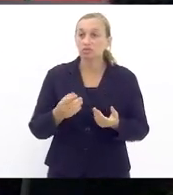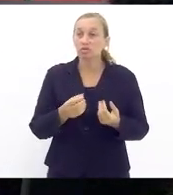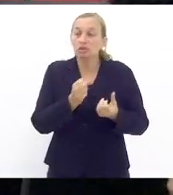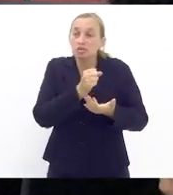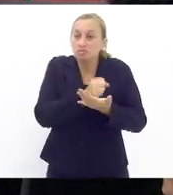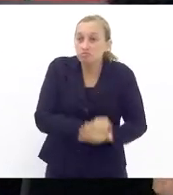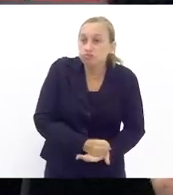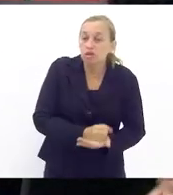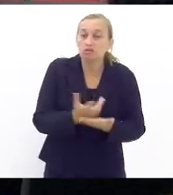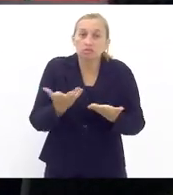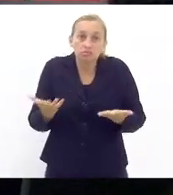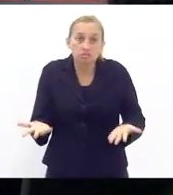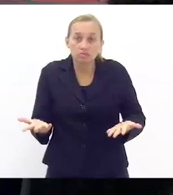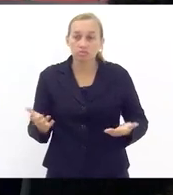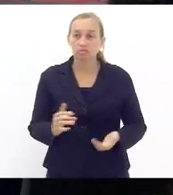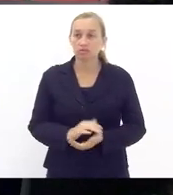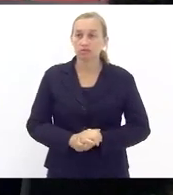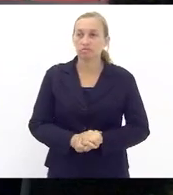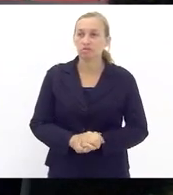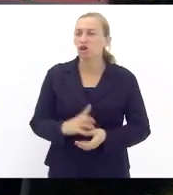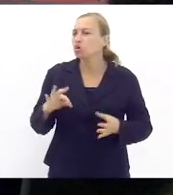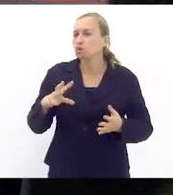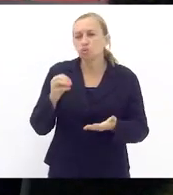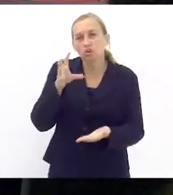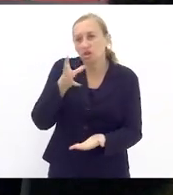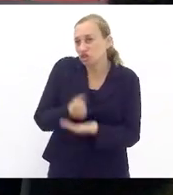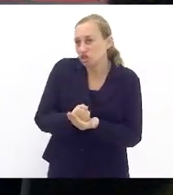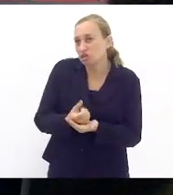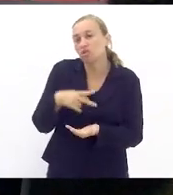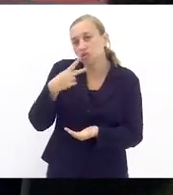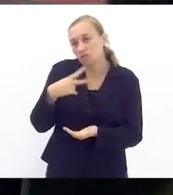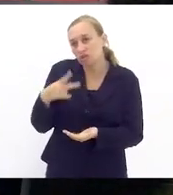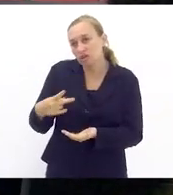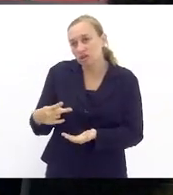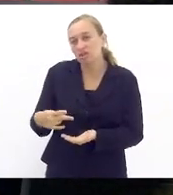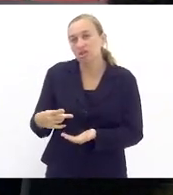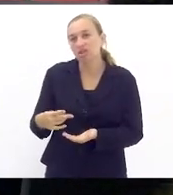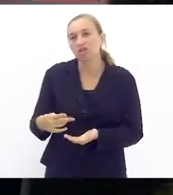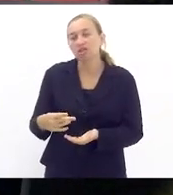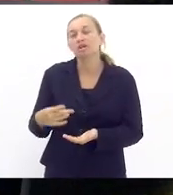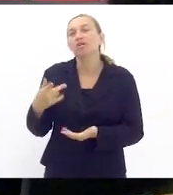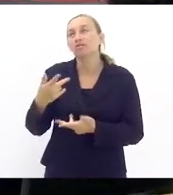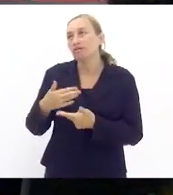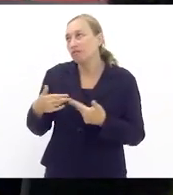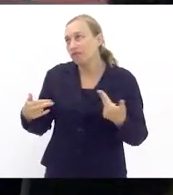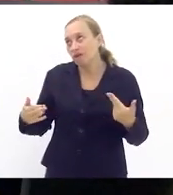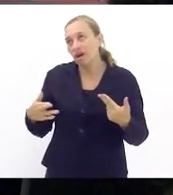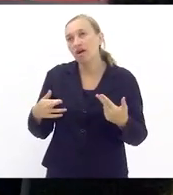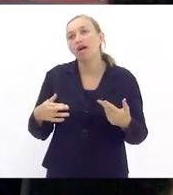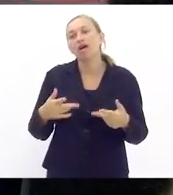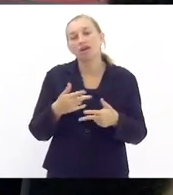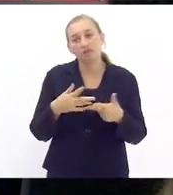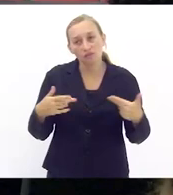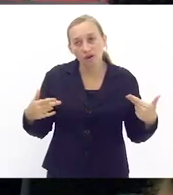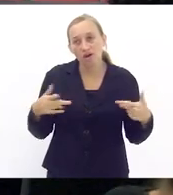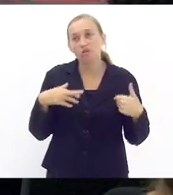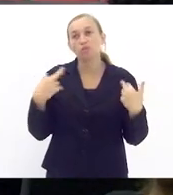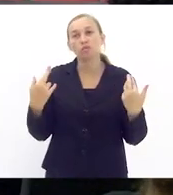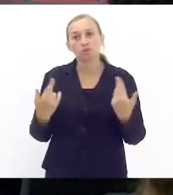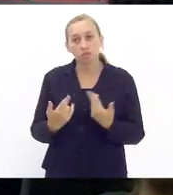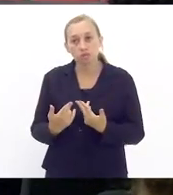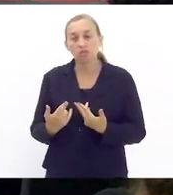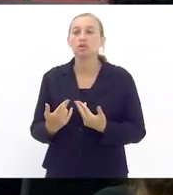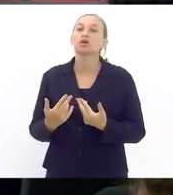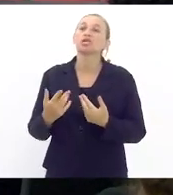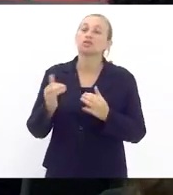a revelia isso tá tudo registrado que eu tô falando aqui foram enviados seis várias seis inúmeras seis várias